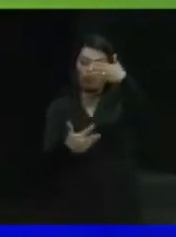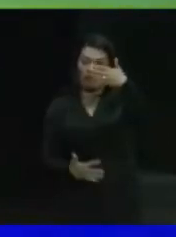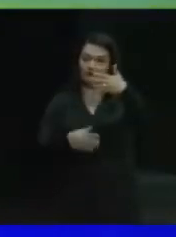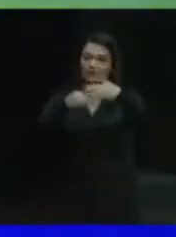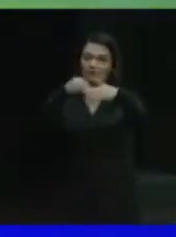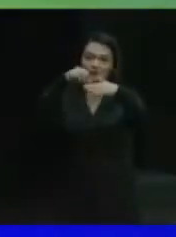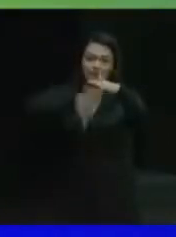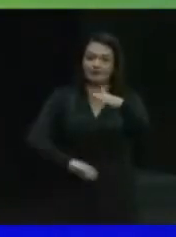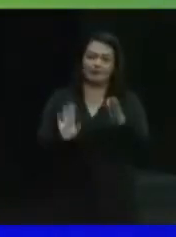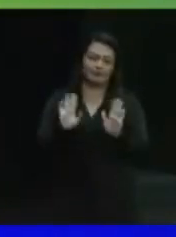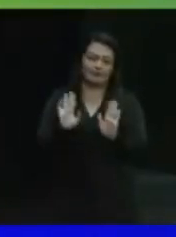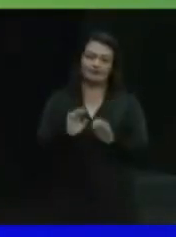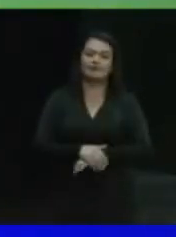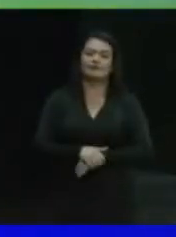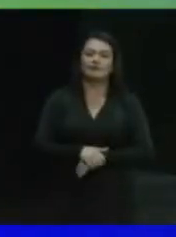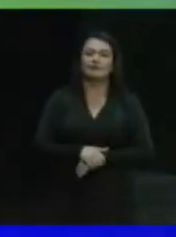plano.